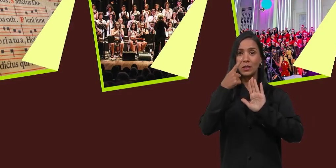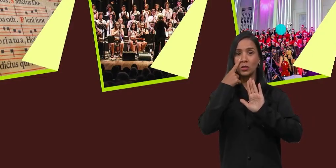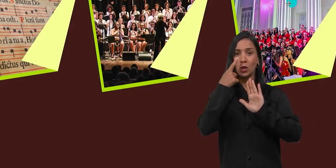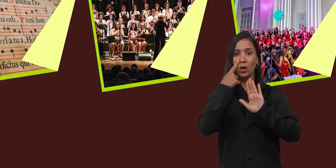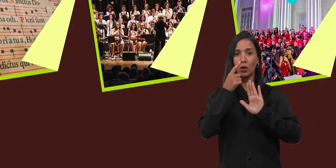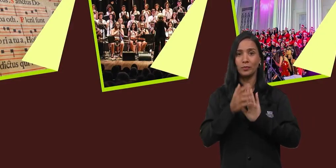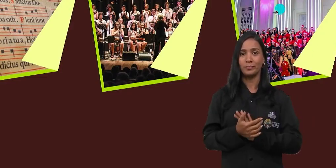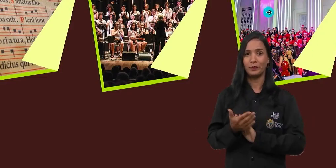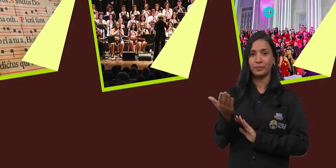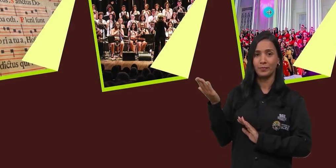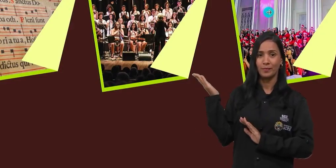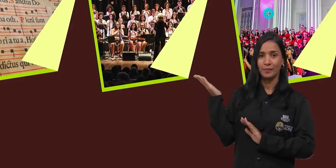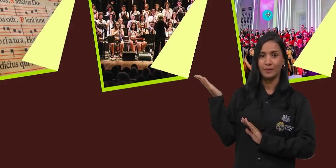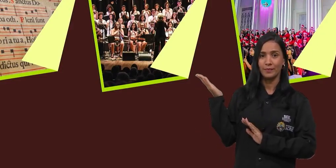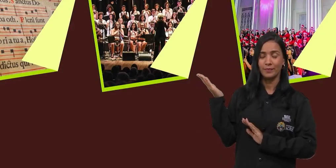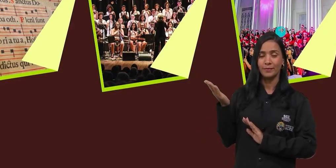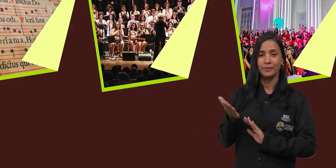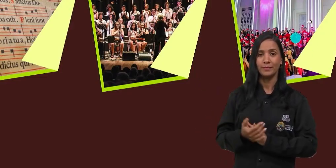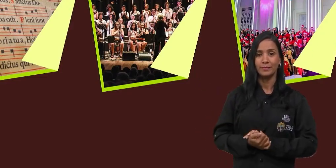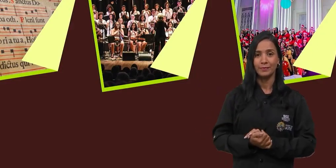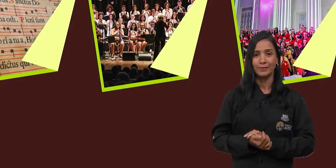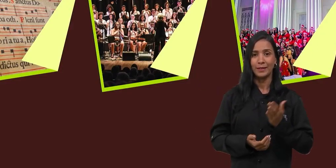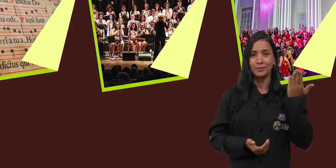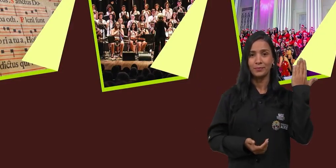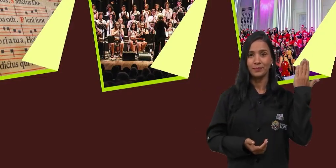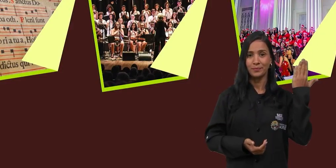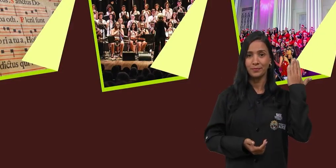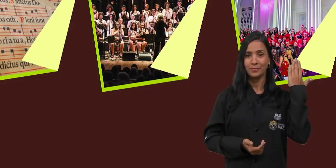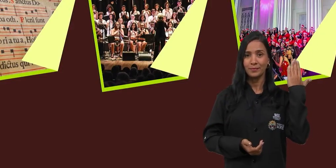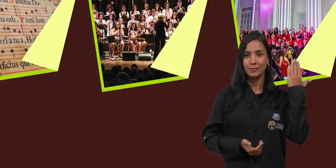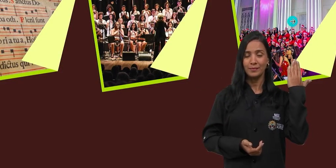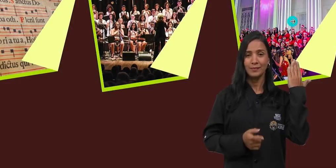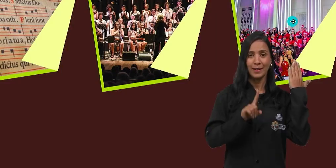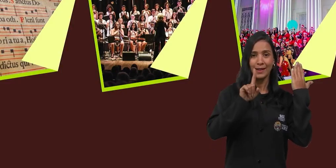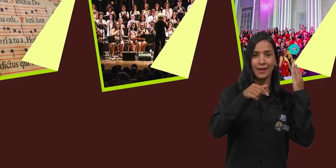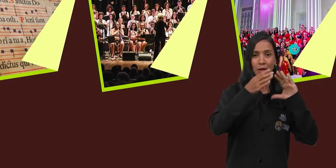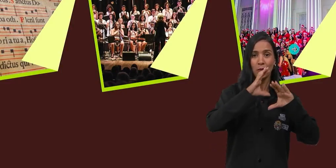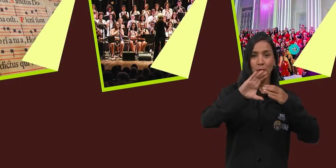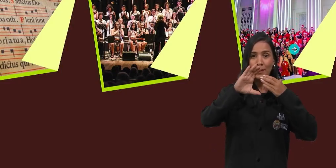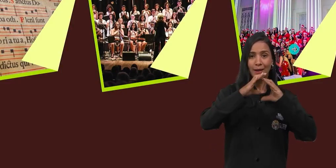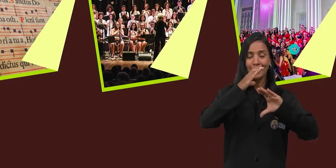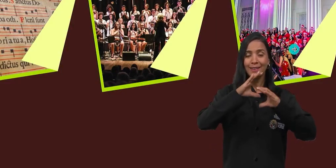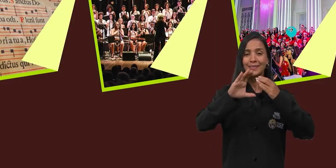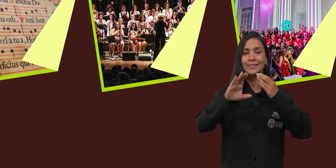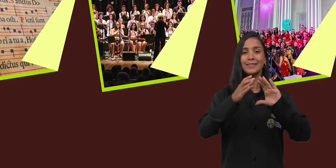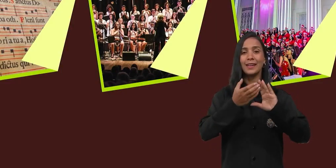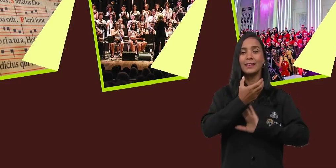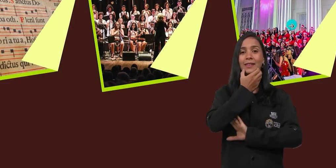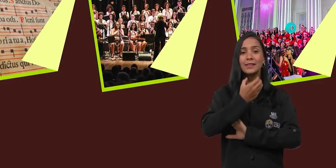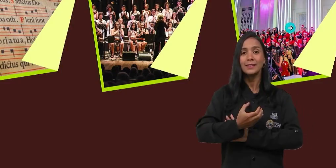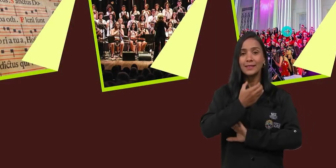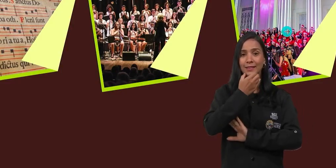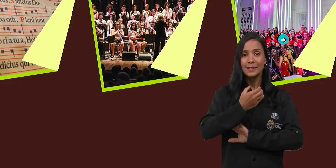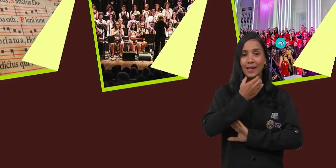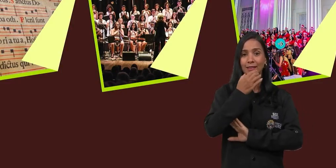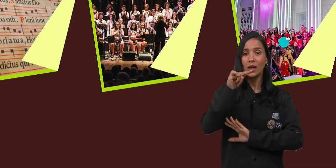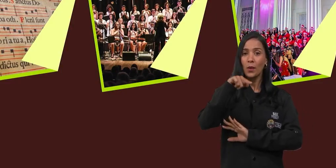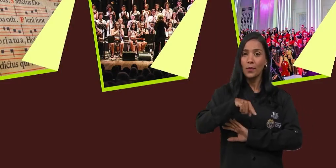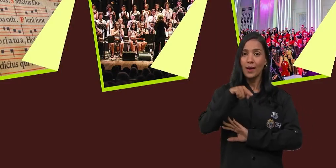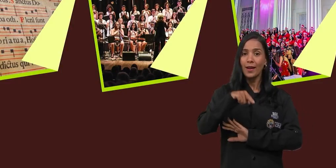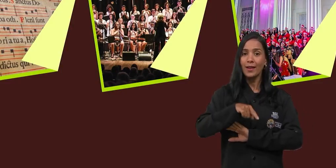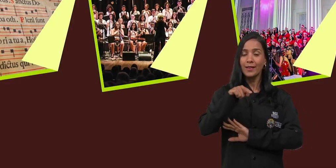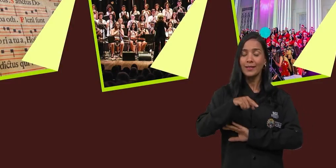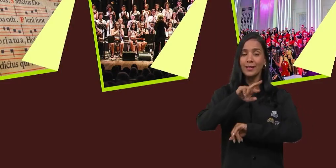nessa fotografia, uma foto de uma cantata de Natal aqui em Rio Branco, em